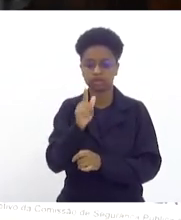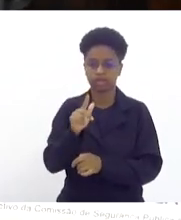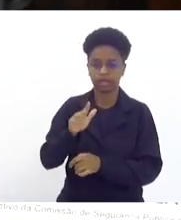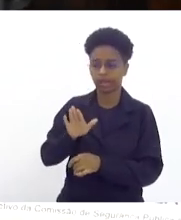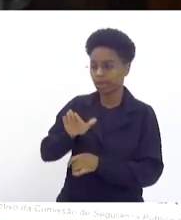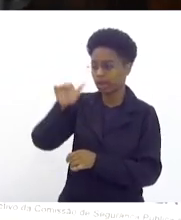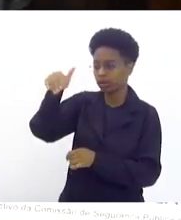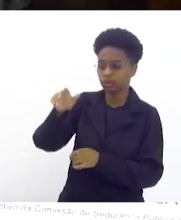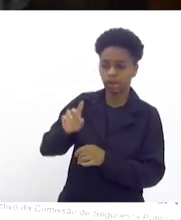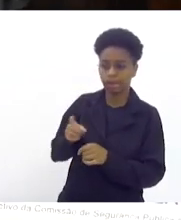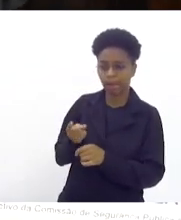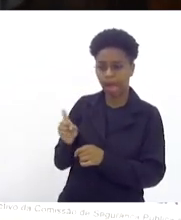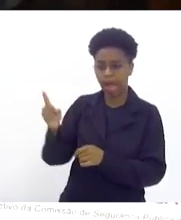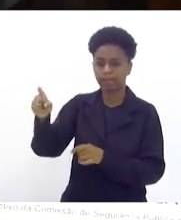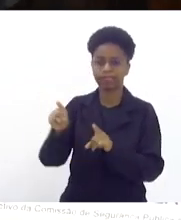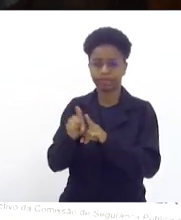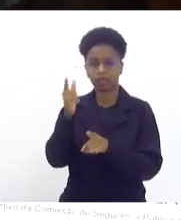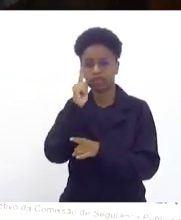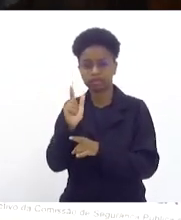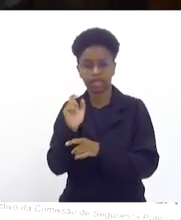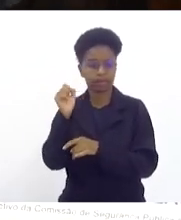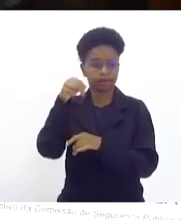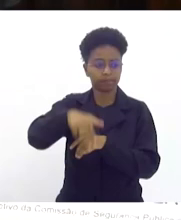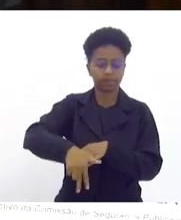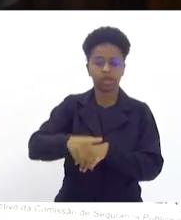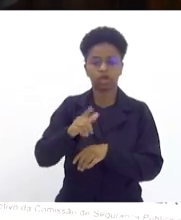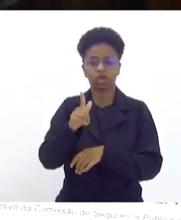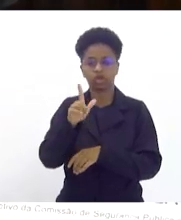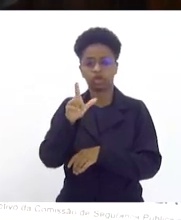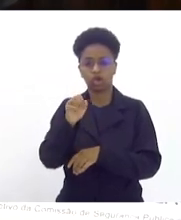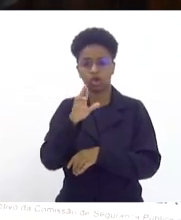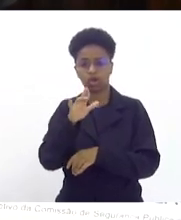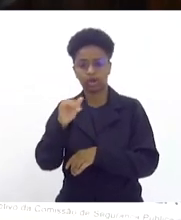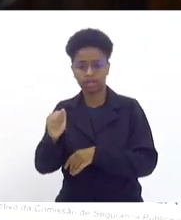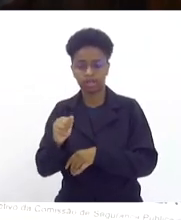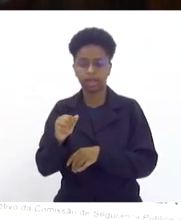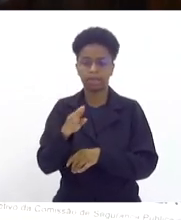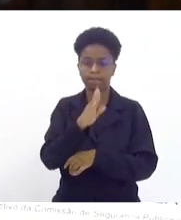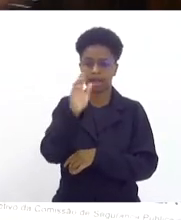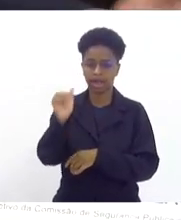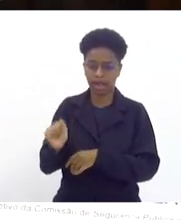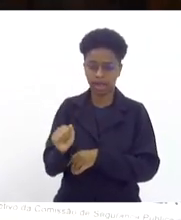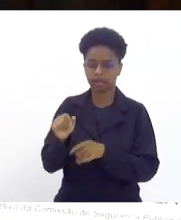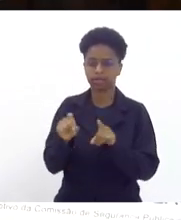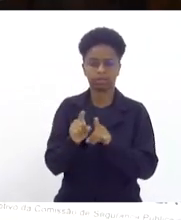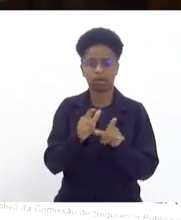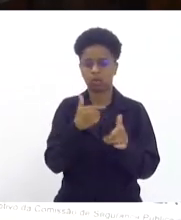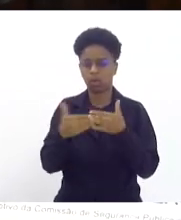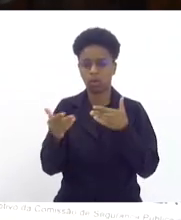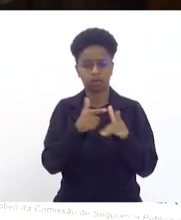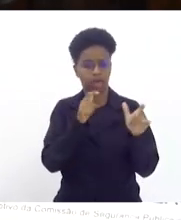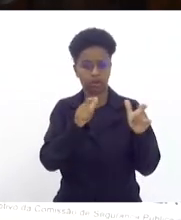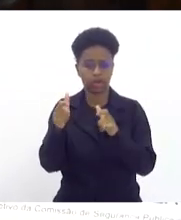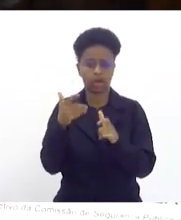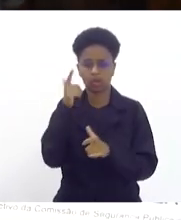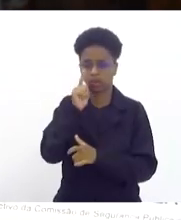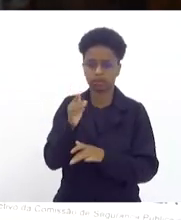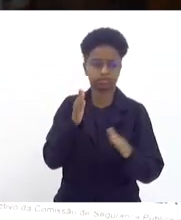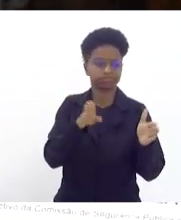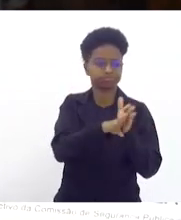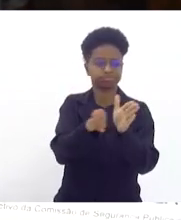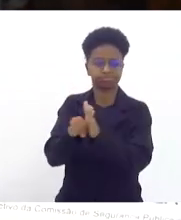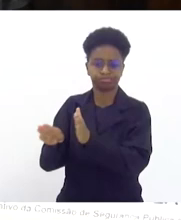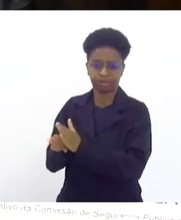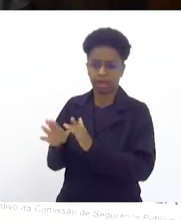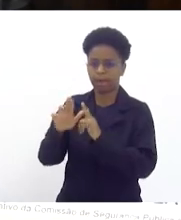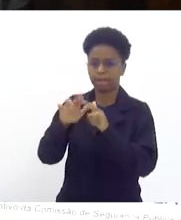sai na glória no centro da cidade Santa Teresa Barra da Tijuca São Conrado zona sul você sai tudo por ali pela pela